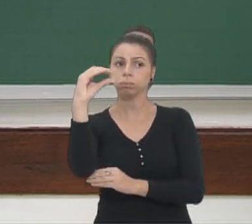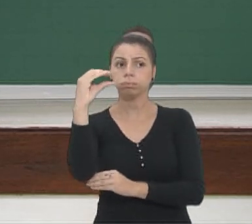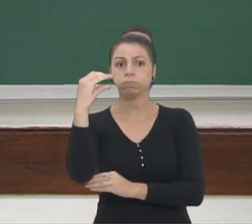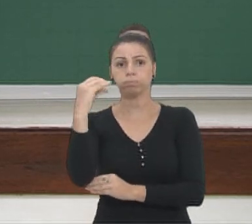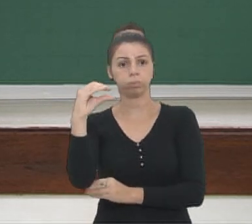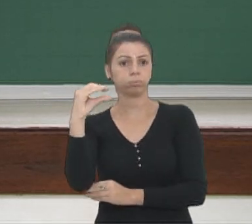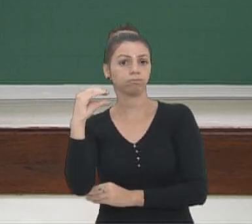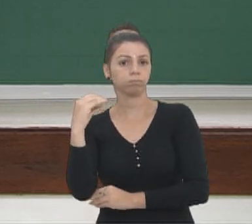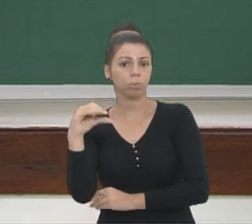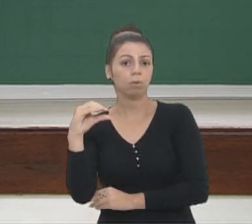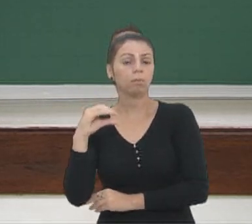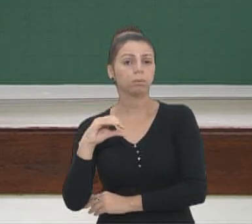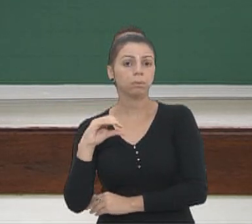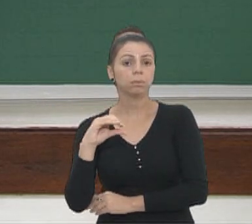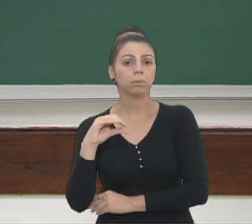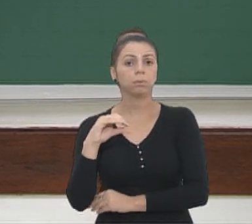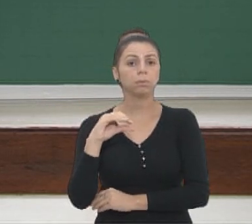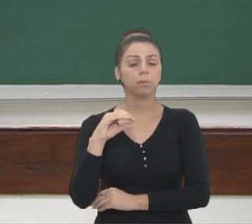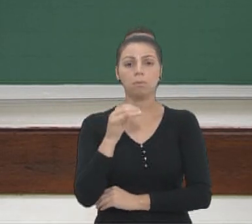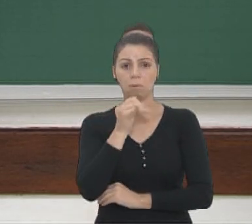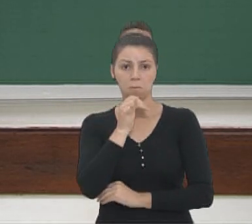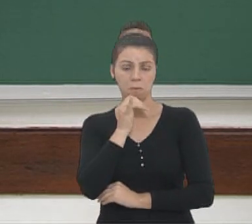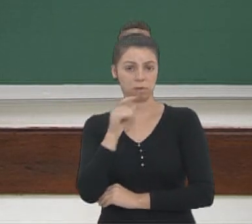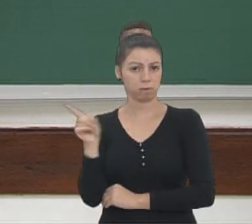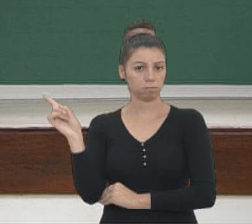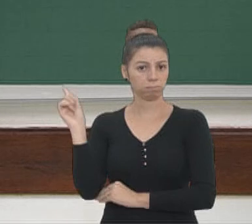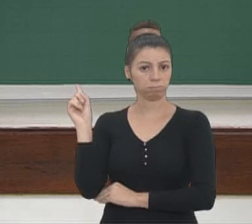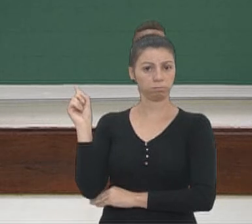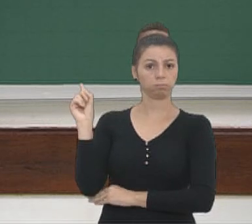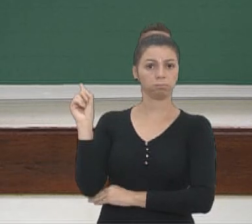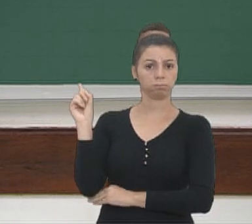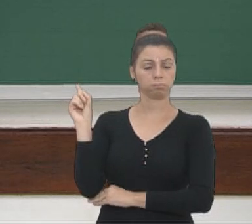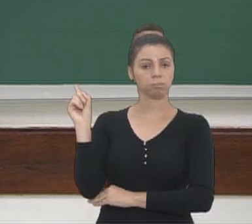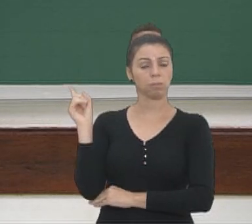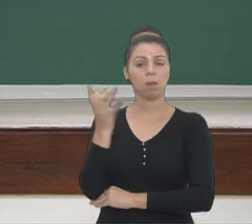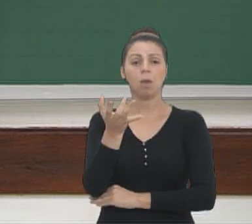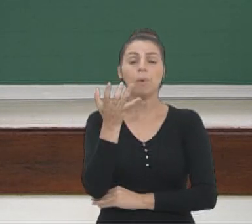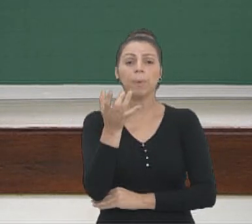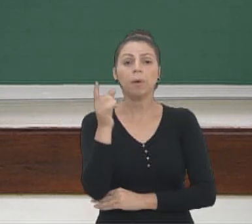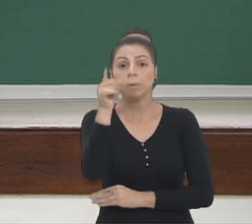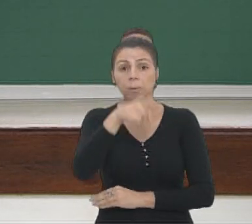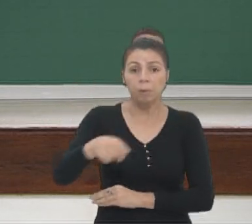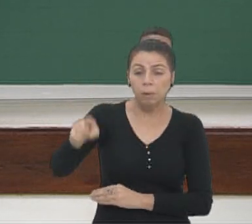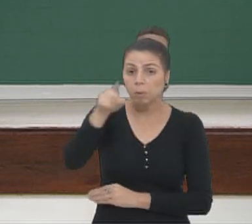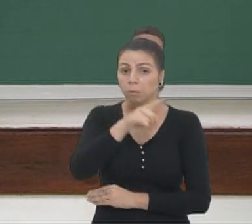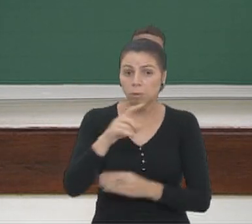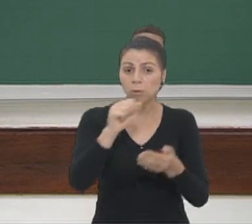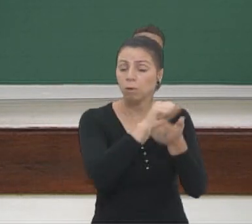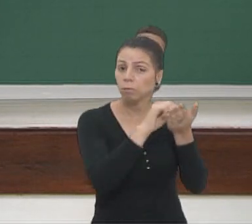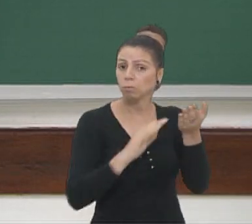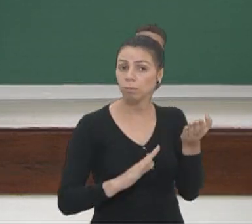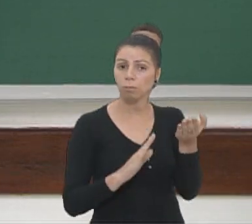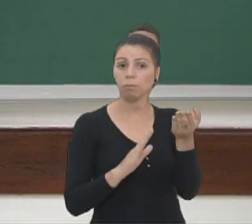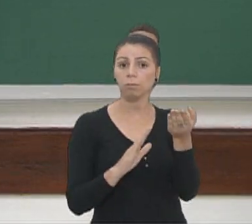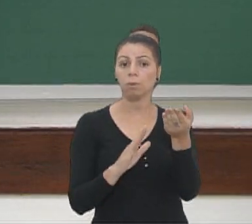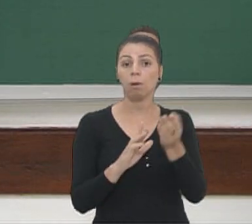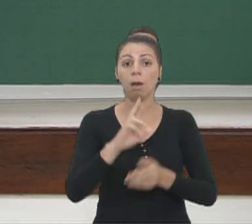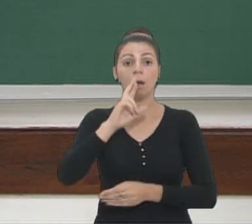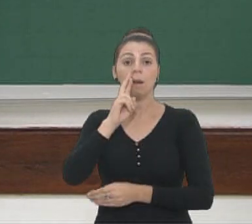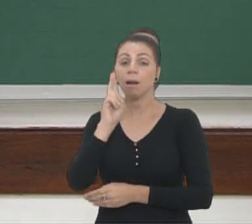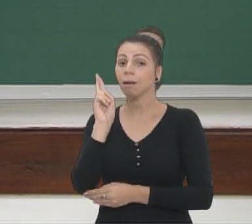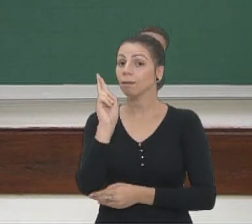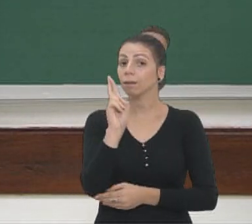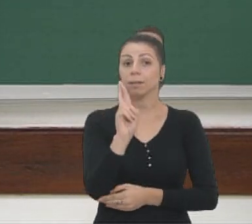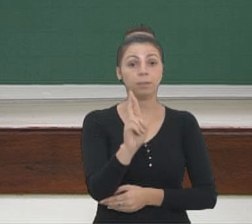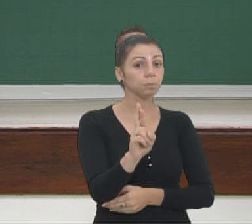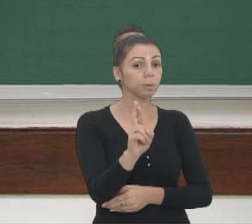mais espaço, tá? Aqui é só um exemplo. E aí eu quero que você faça como exercício agora a resposta a